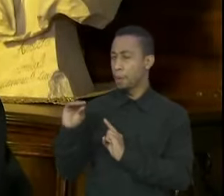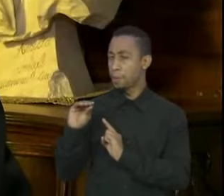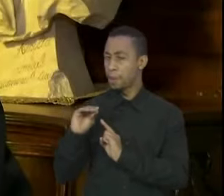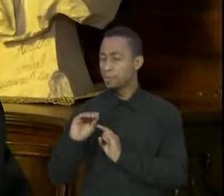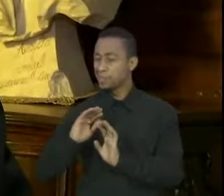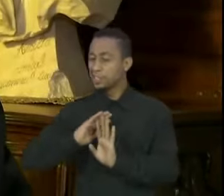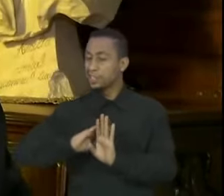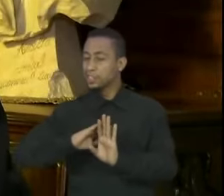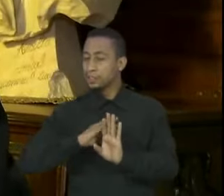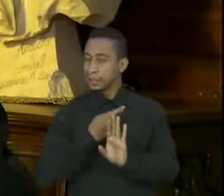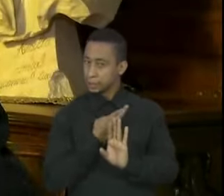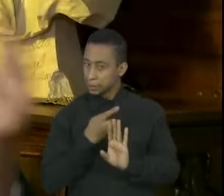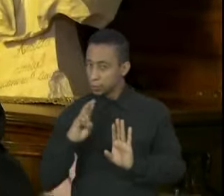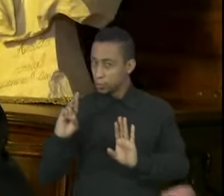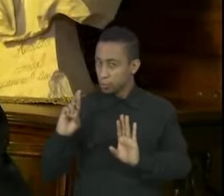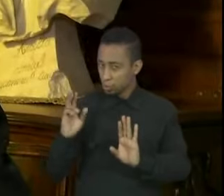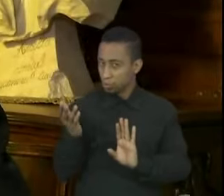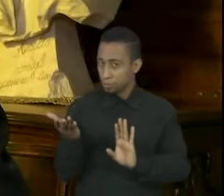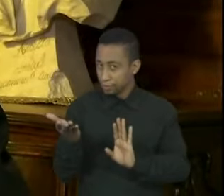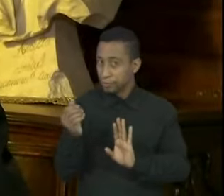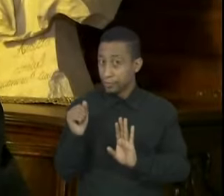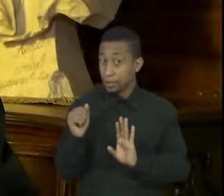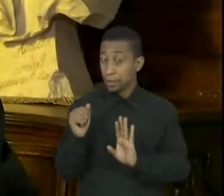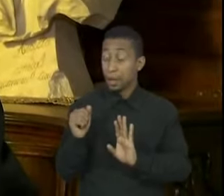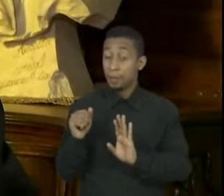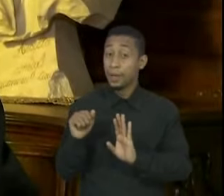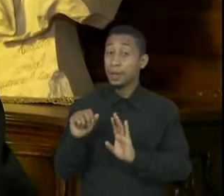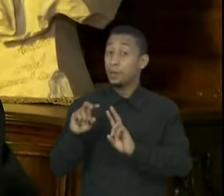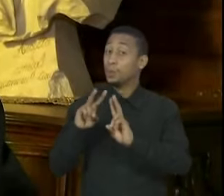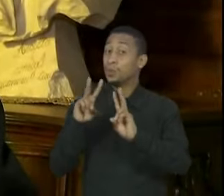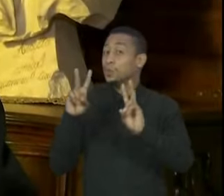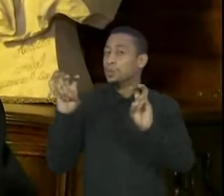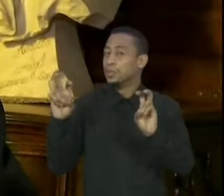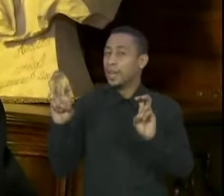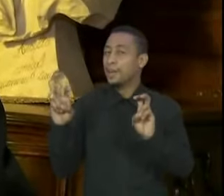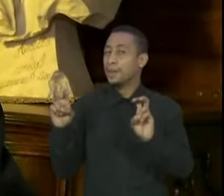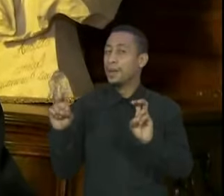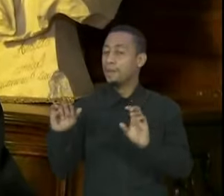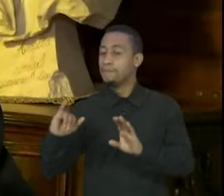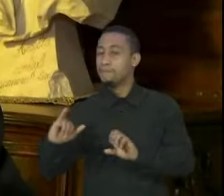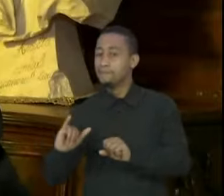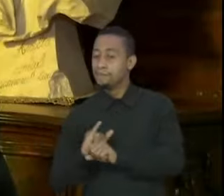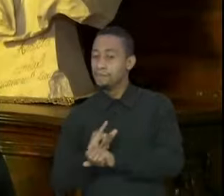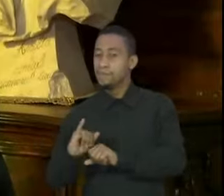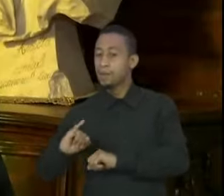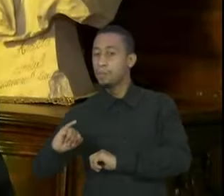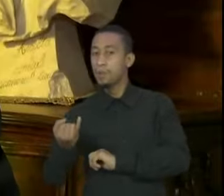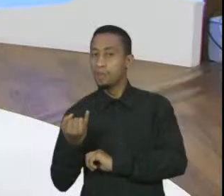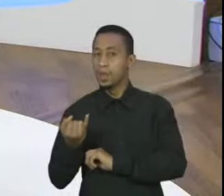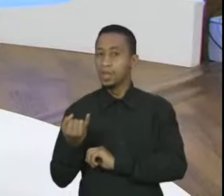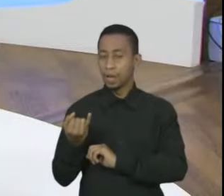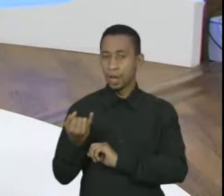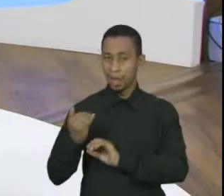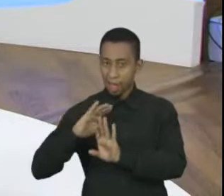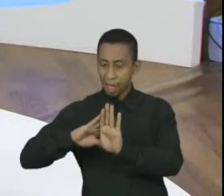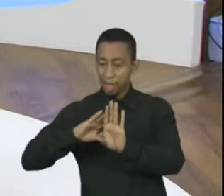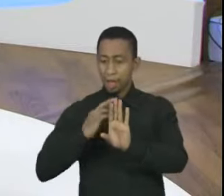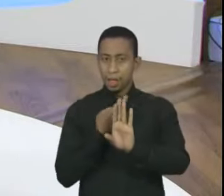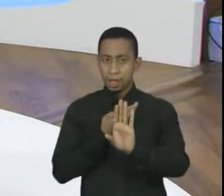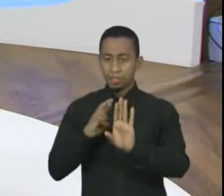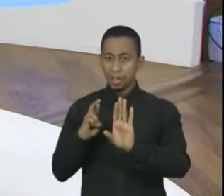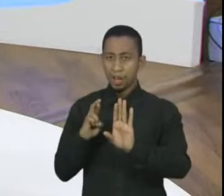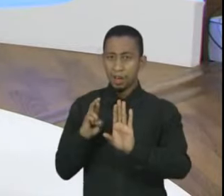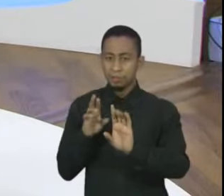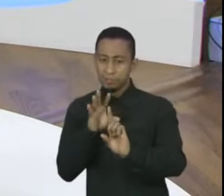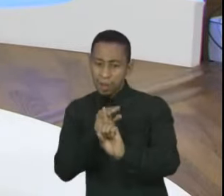quando você faz a instrumentalização e aqui Voltamos ao tema se faz instrumentais a instrumentalização da religião e função de